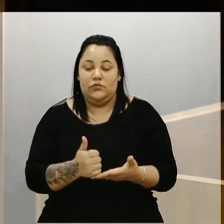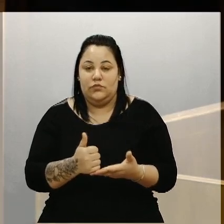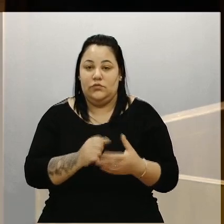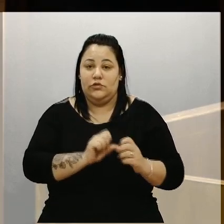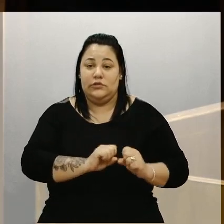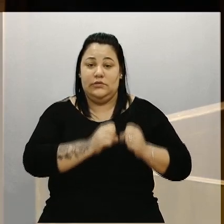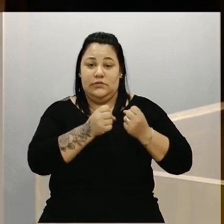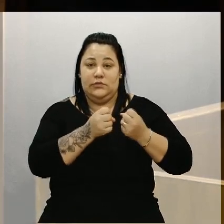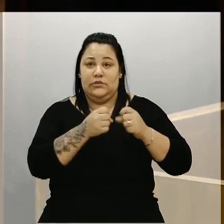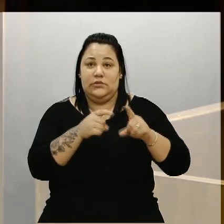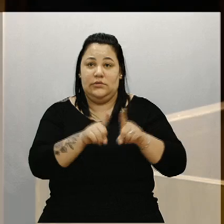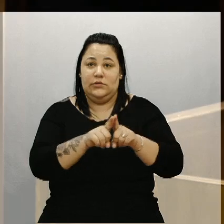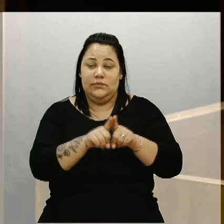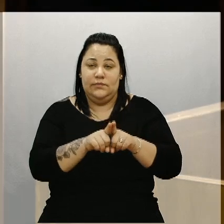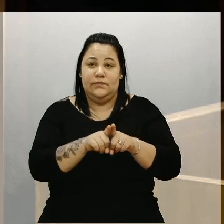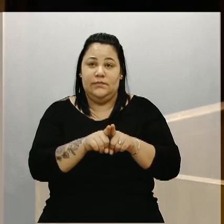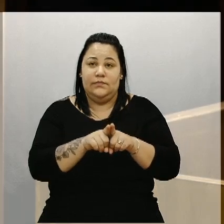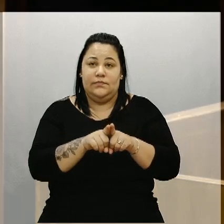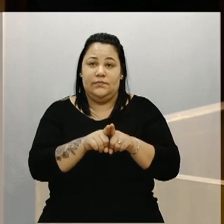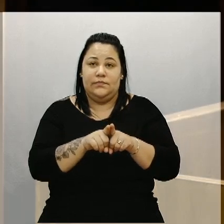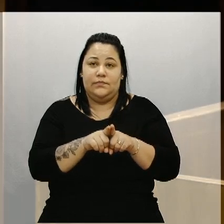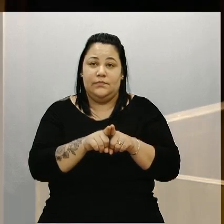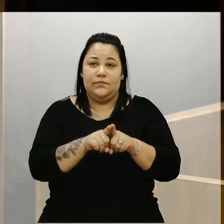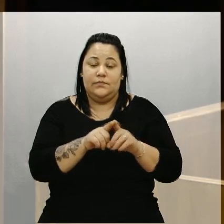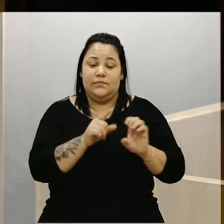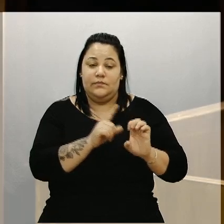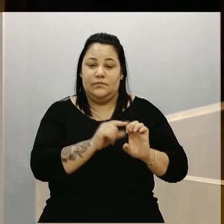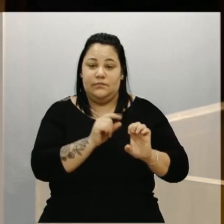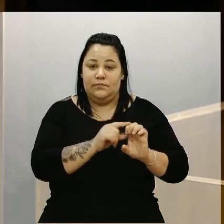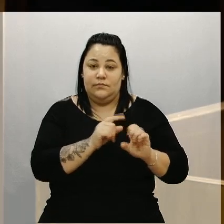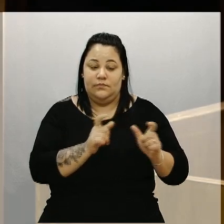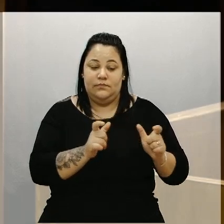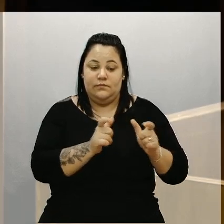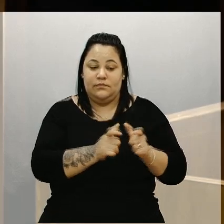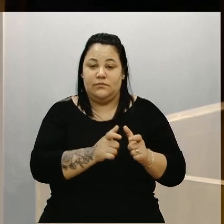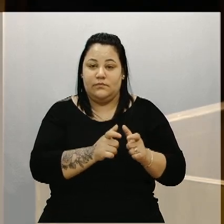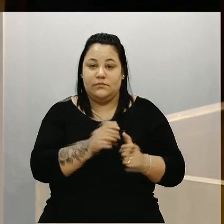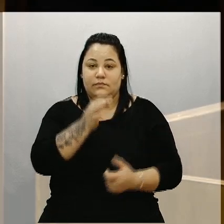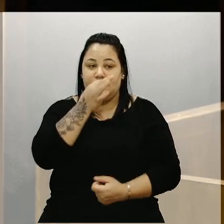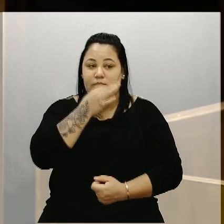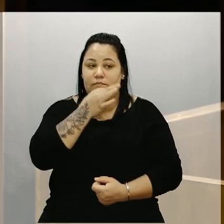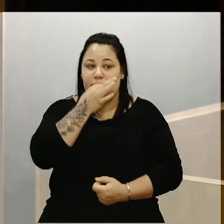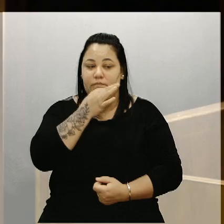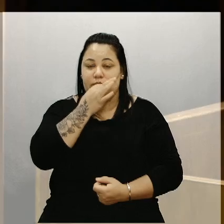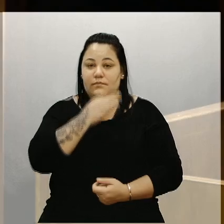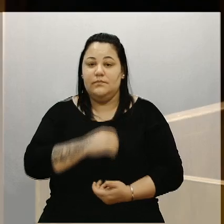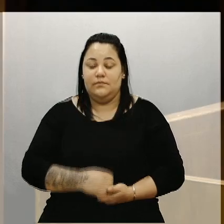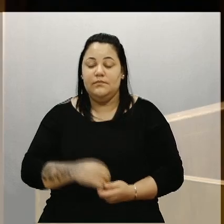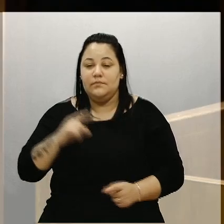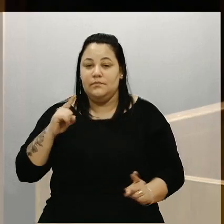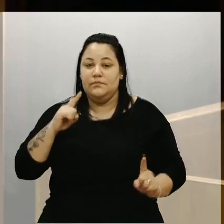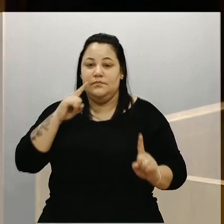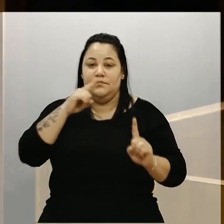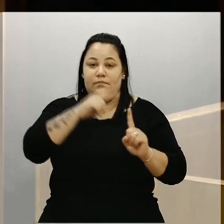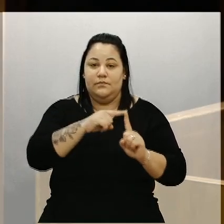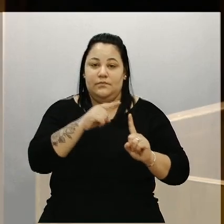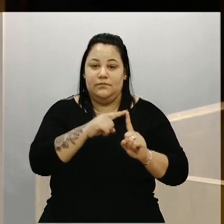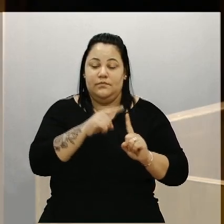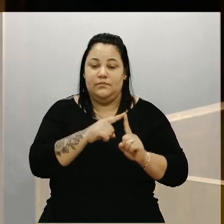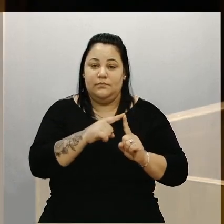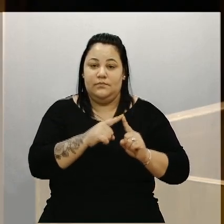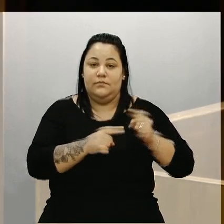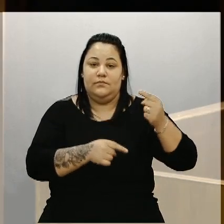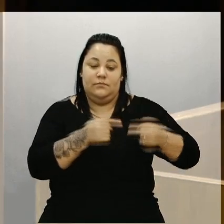defesa das micro e pequenas empresas de Caxias do Sul, com o objetivo de promover o debate